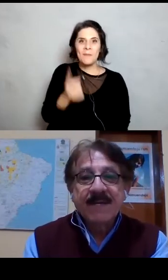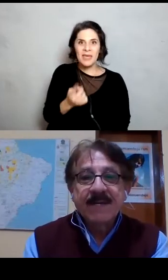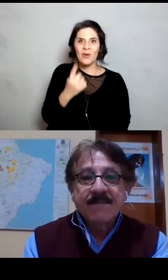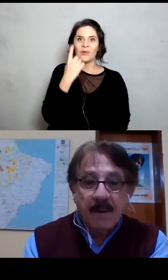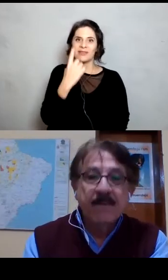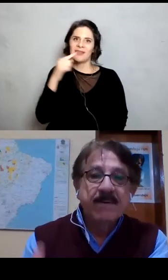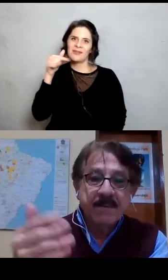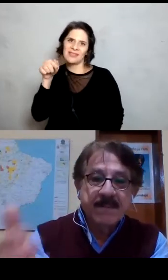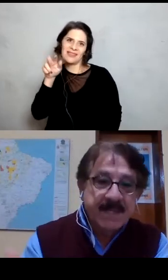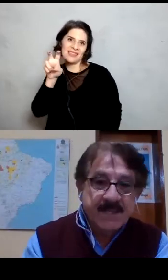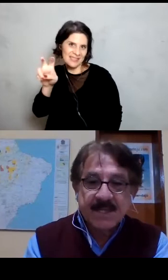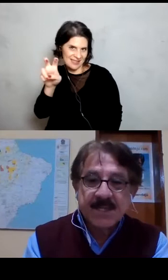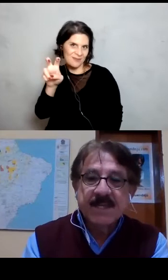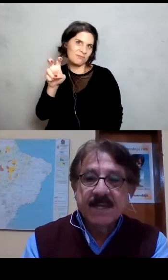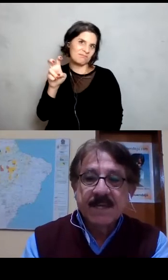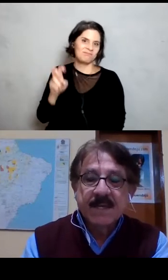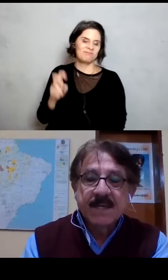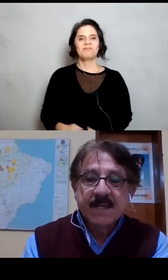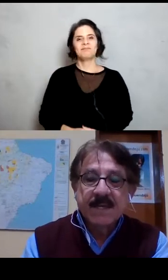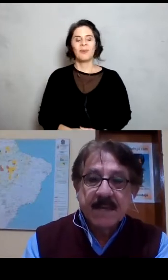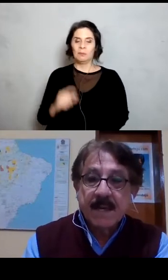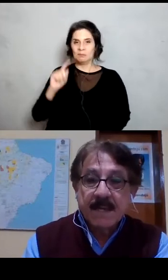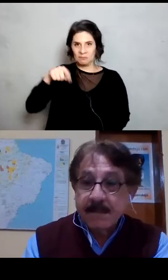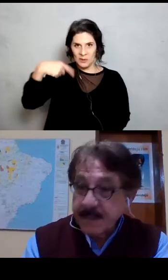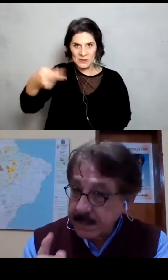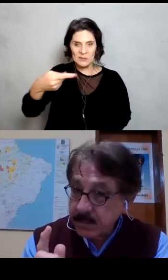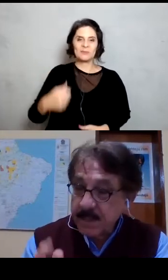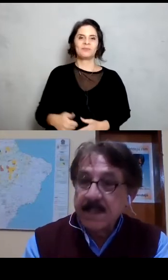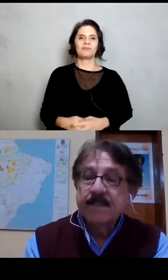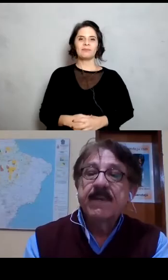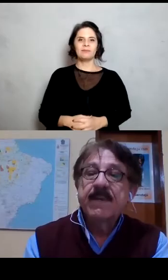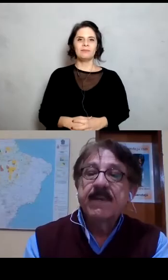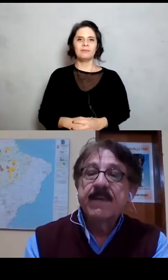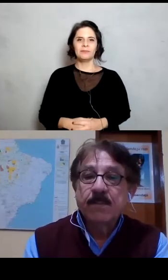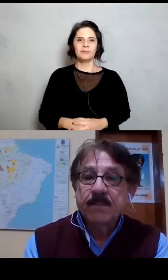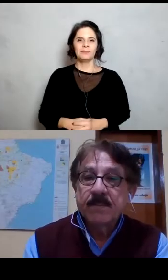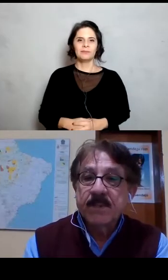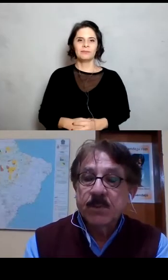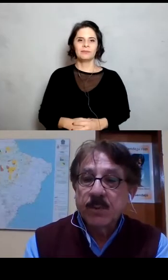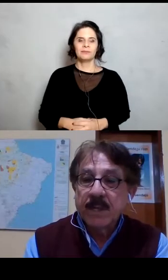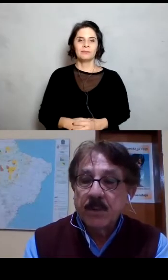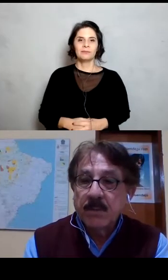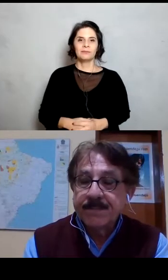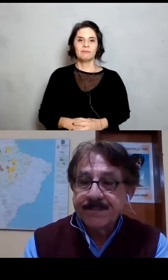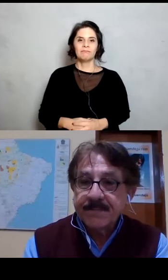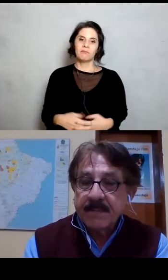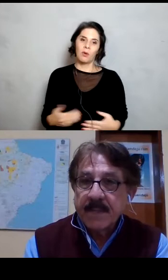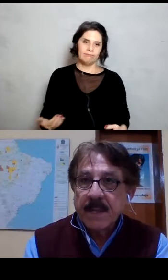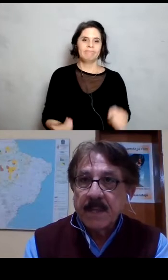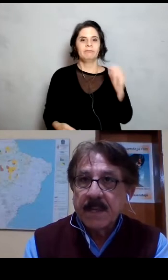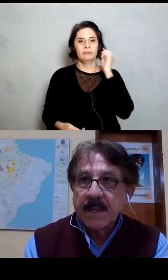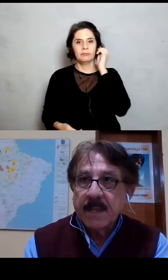Então, bom, vamos adiante. Lembrando que, então, segundo o Arion,